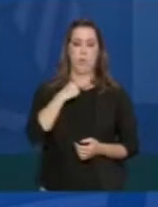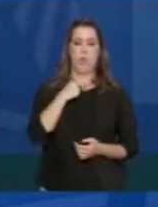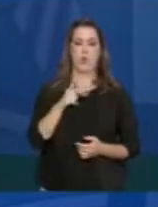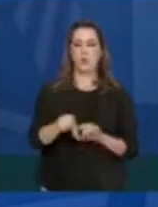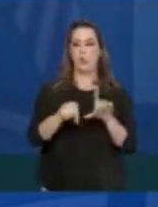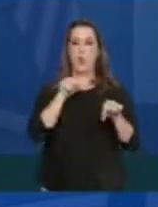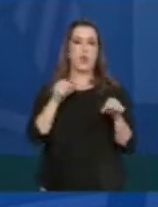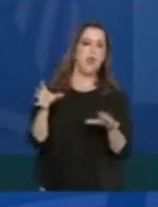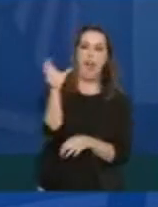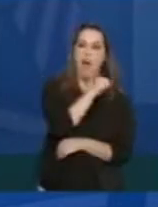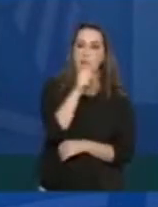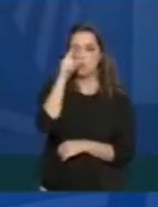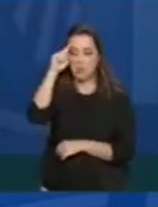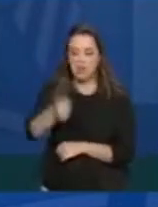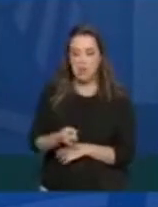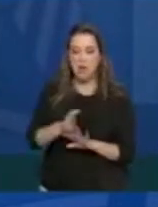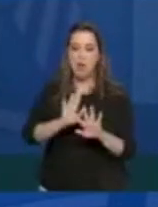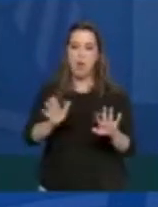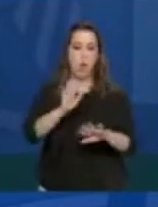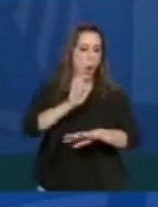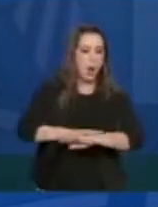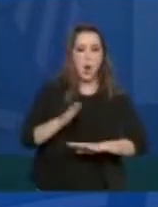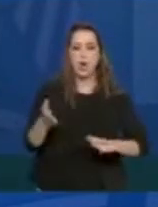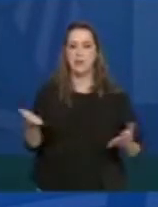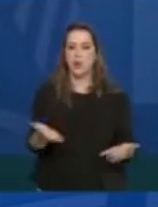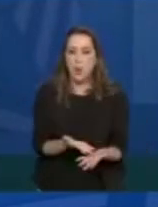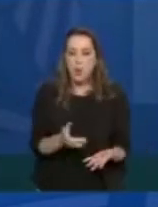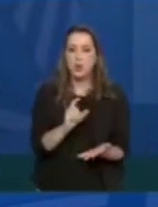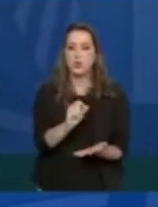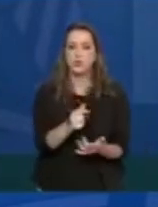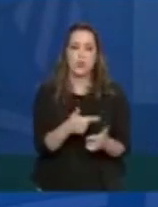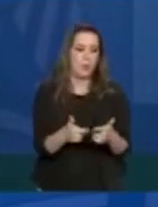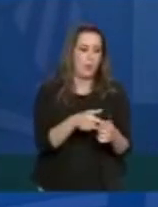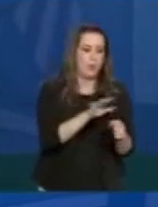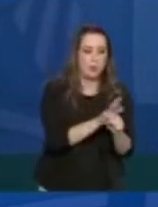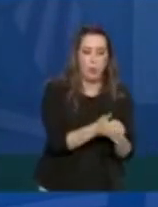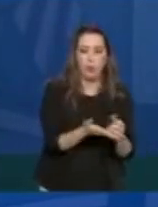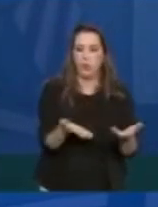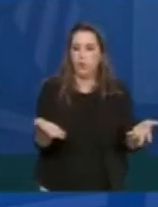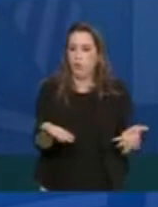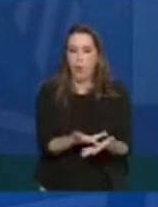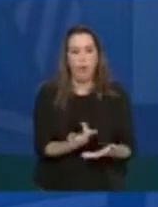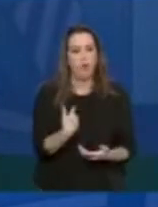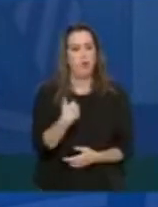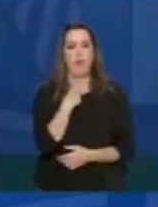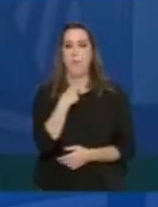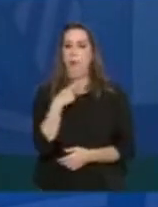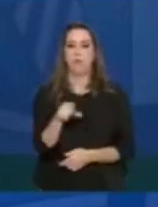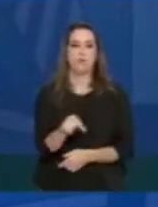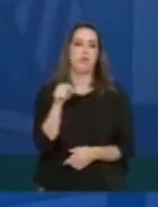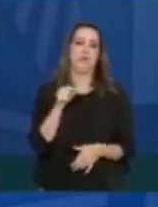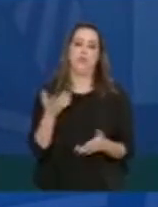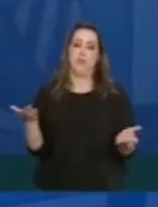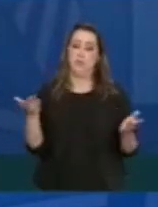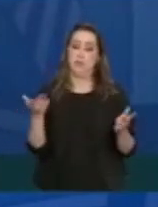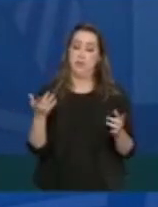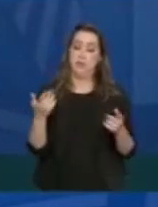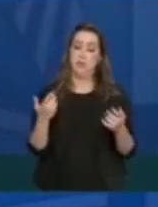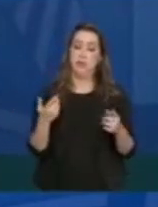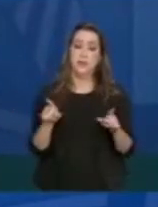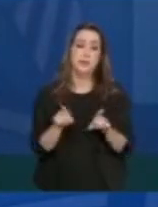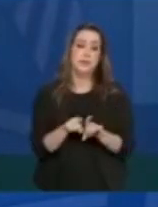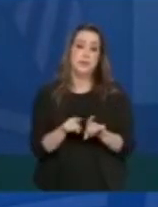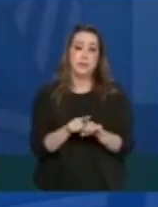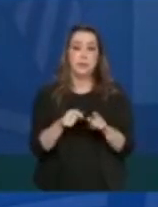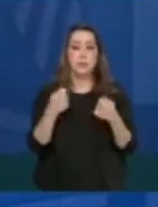intempestiva, considerando o momento em que vivemos hoje de Covid, e de forma